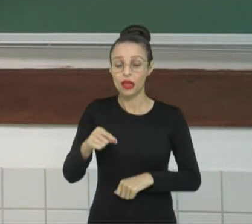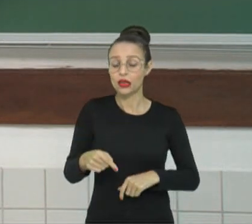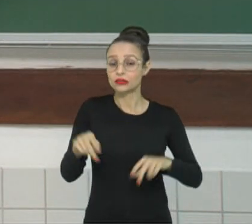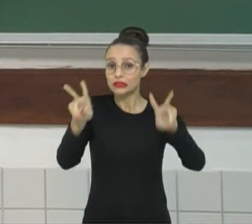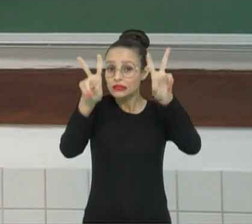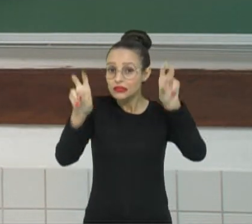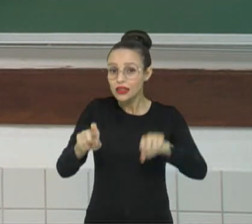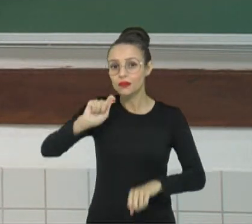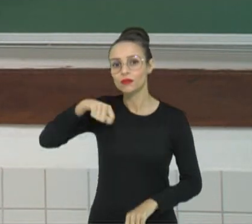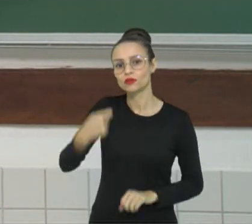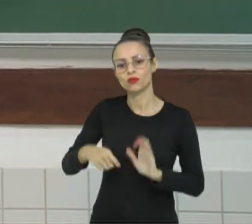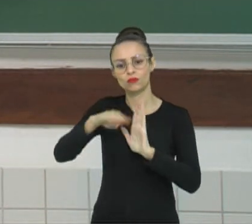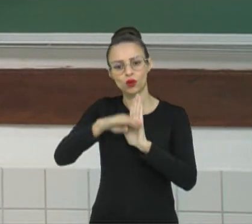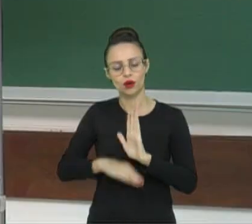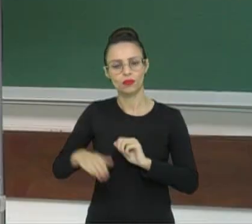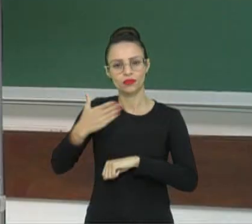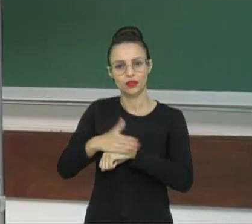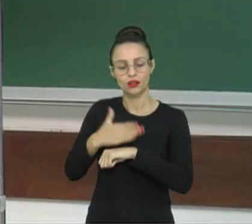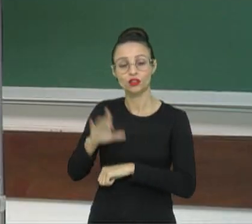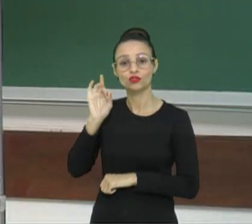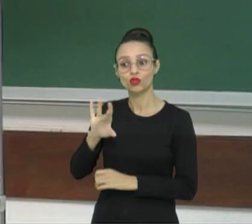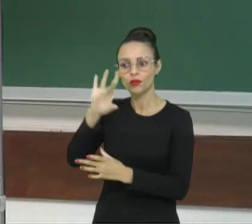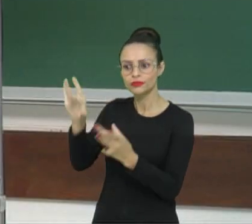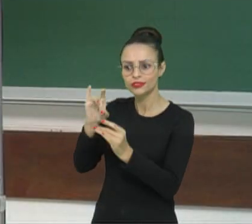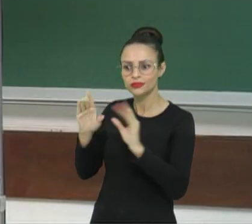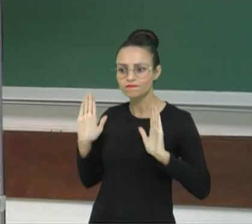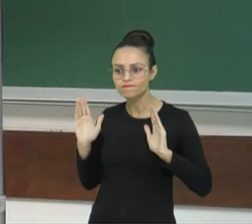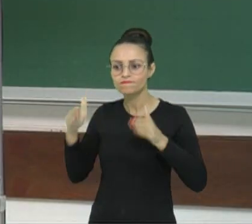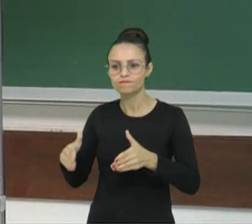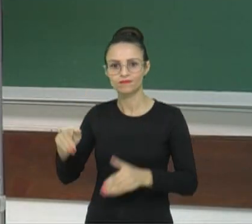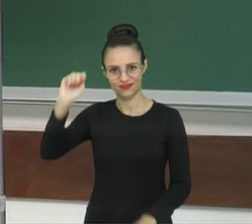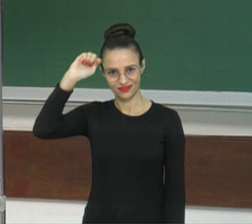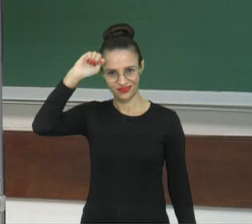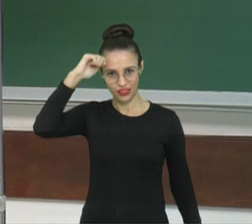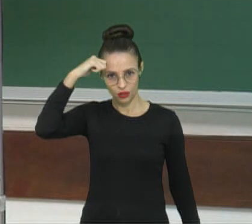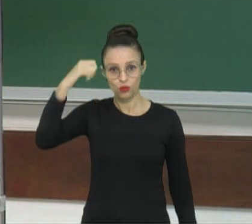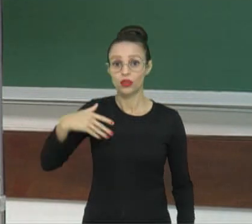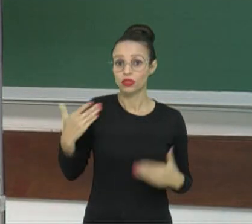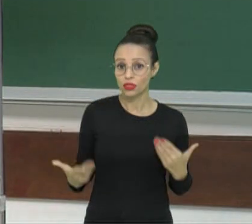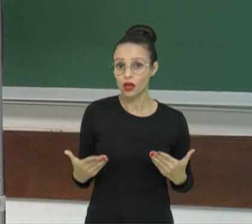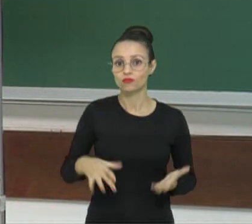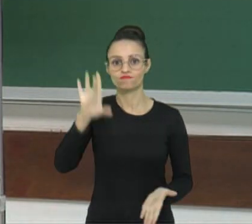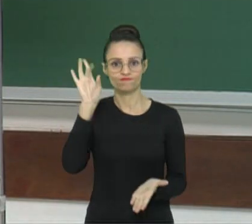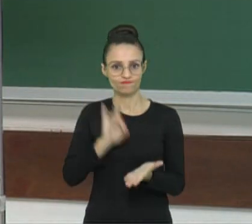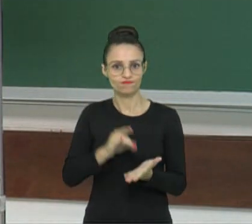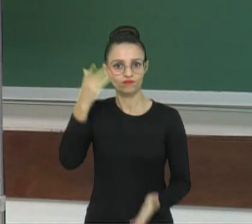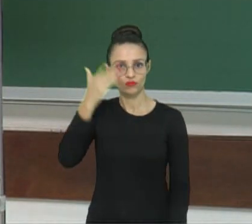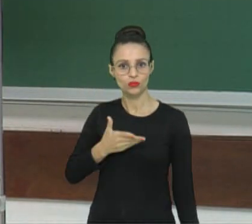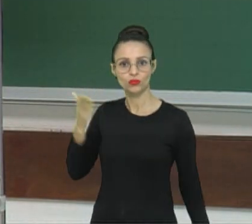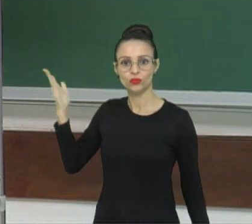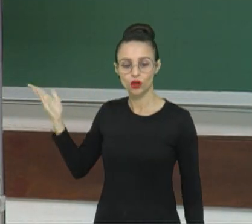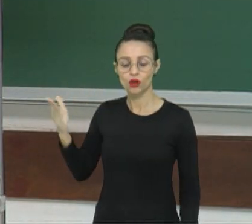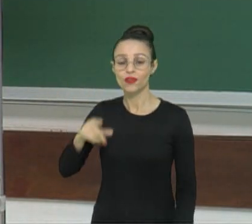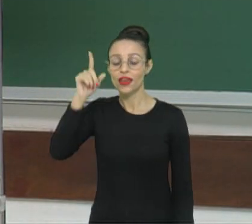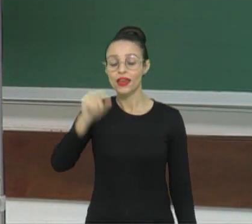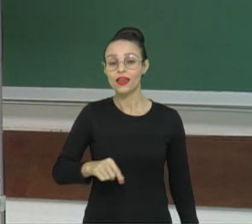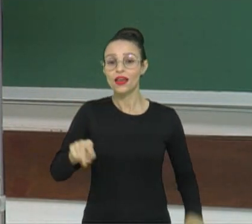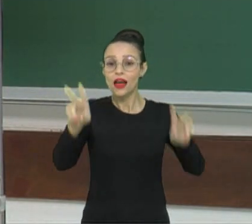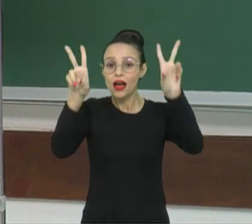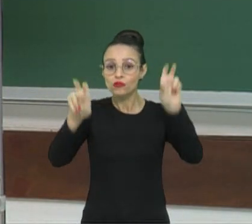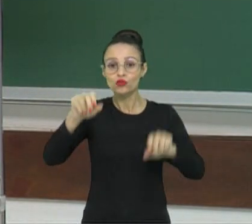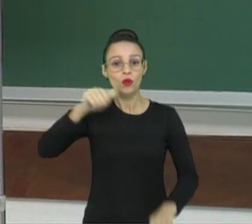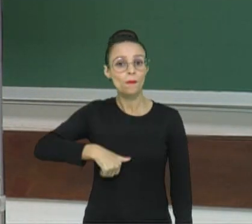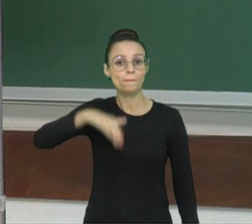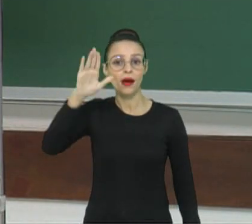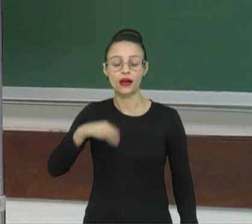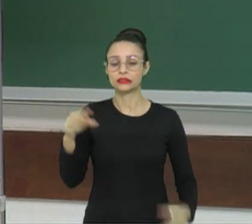polêmica do programa de trainee somente para negros. Então aqui está a confirmação, né? Está entre os assuntos mais